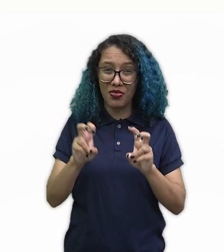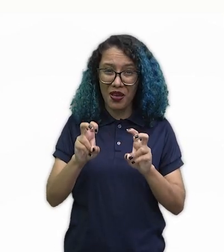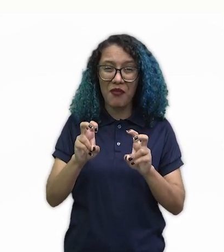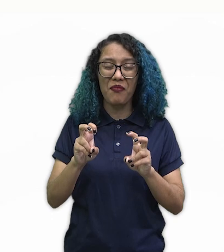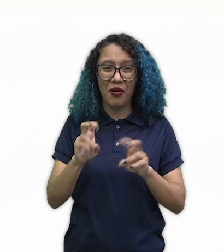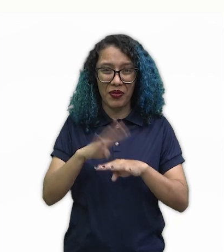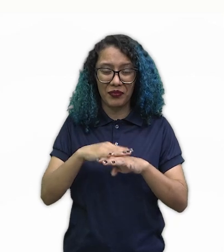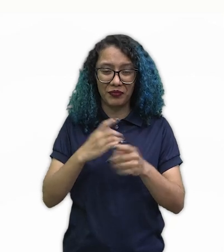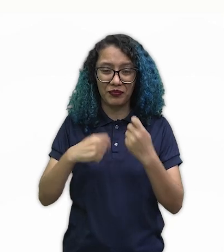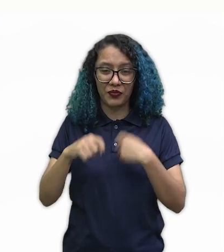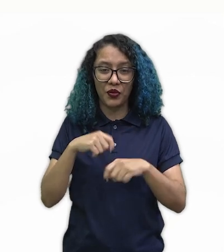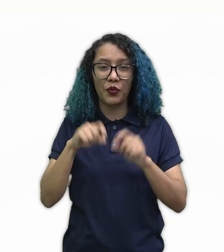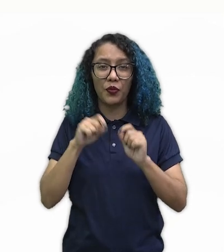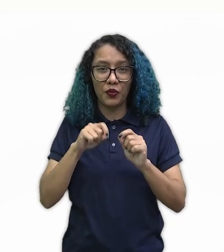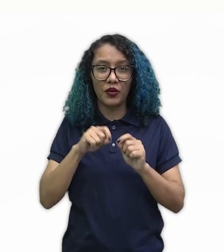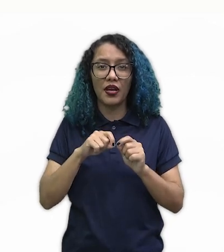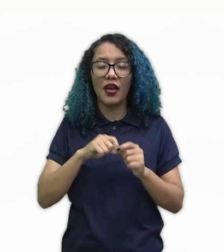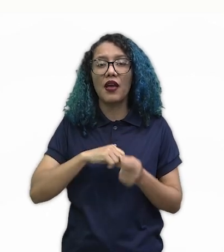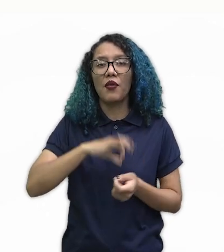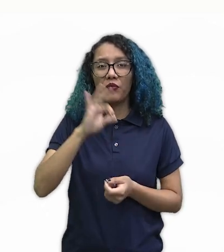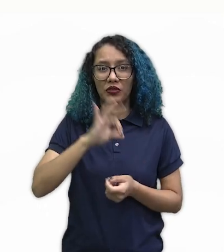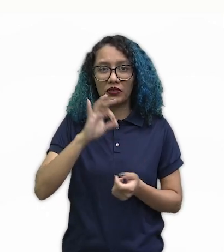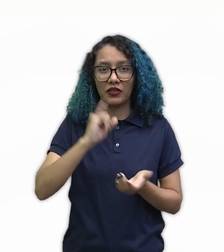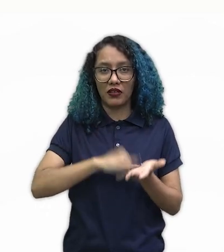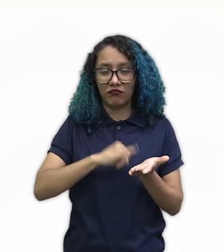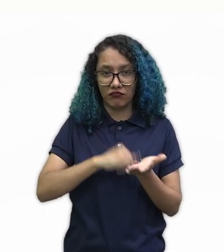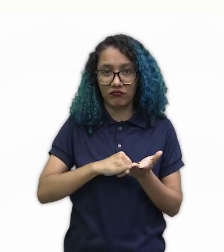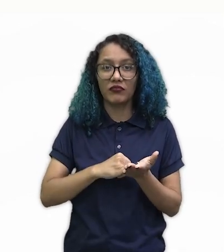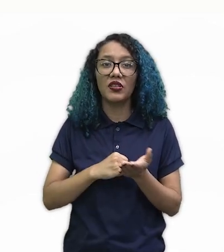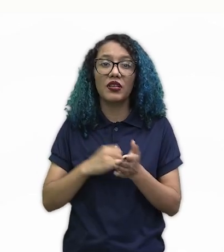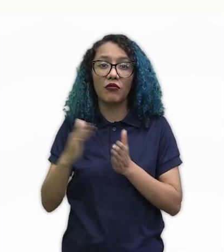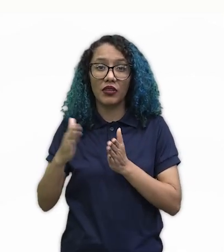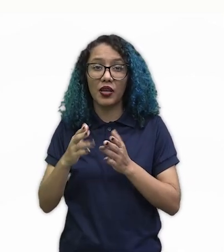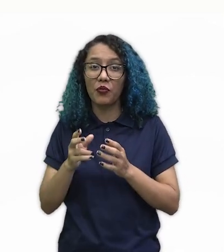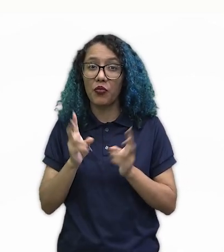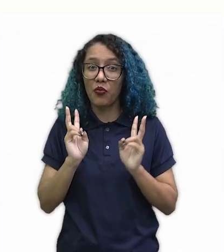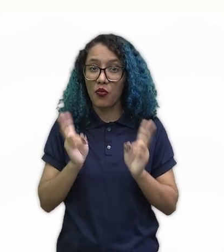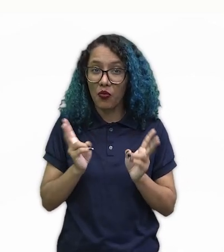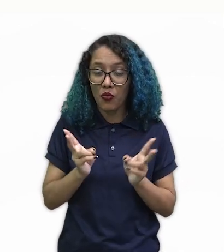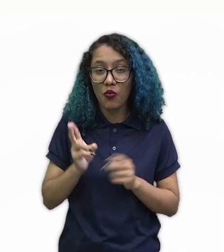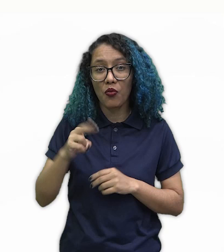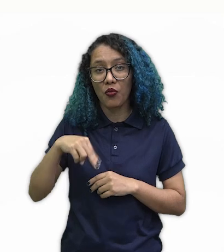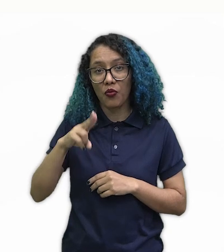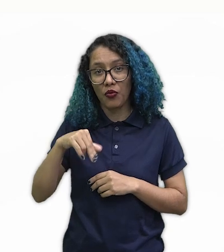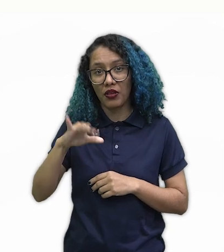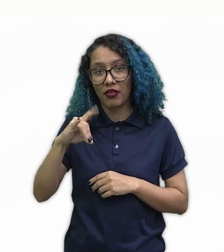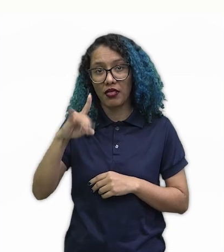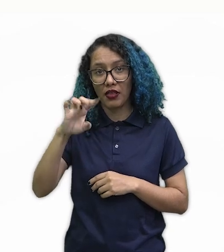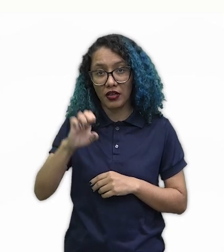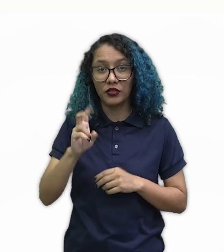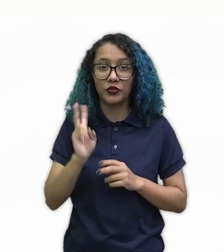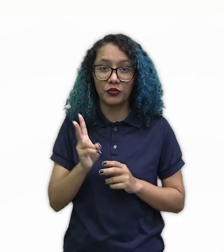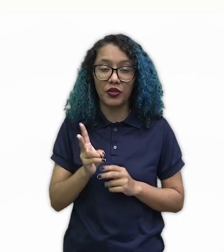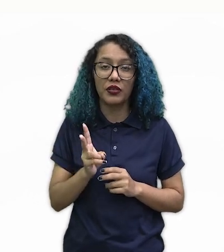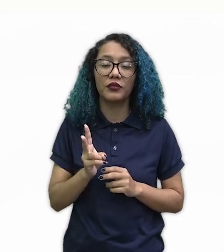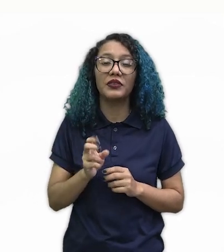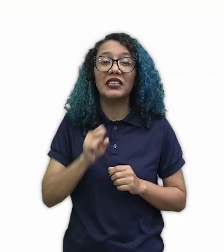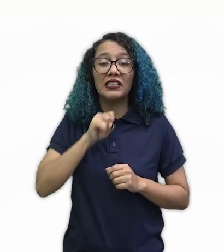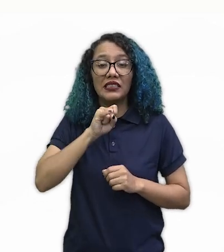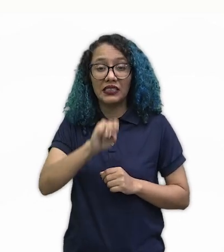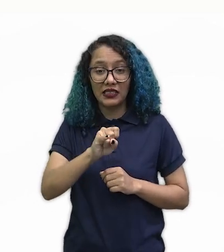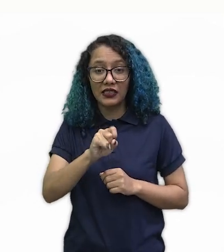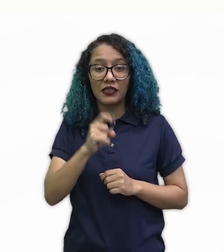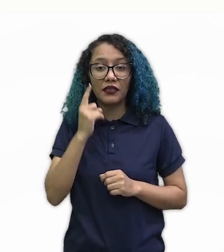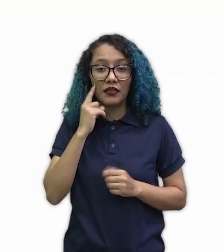taxa e tempo devem estar sempre na mesma unidade de medida. Então, se a minha taxa está ao trimestre,